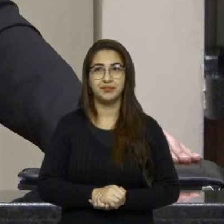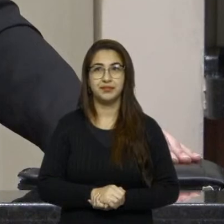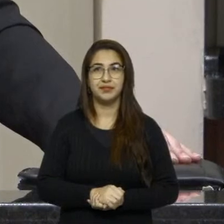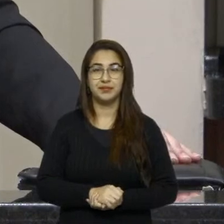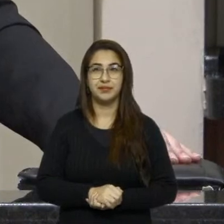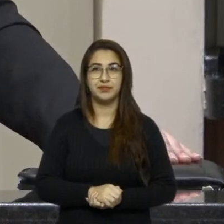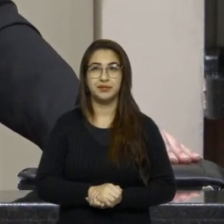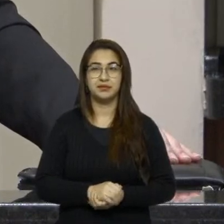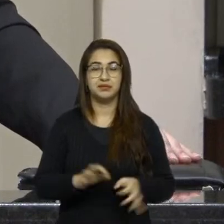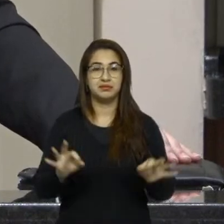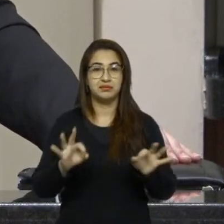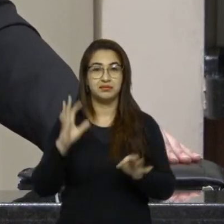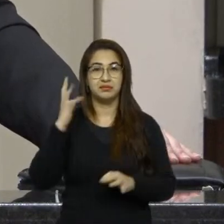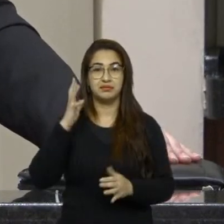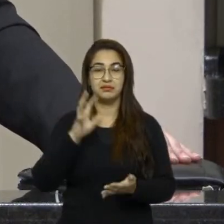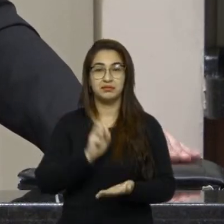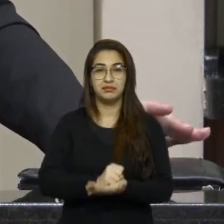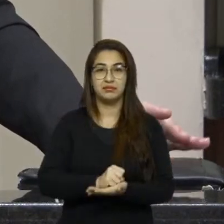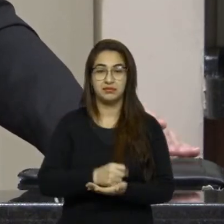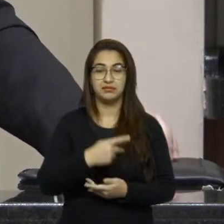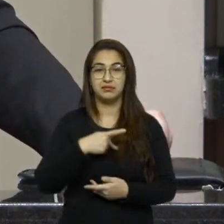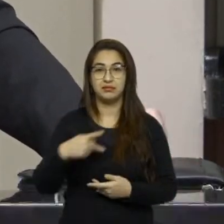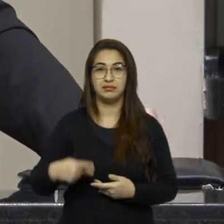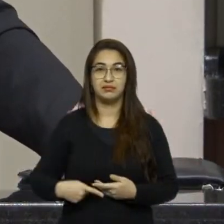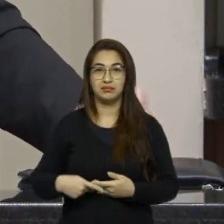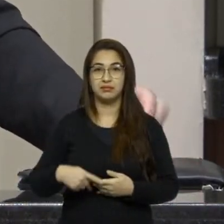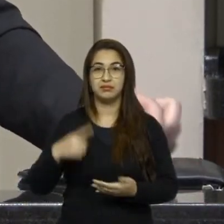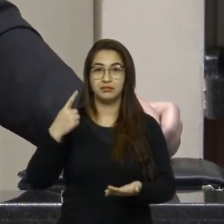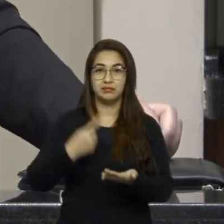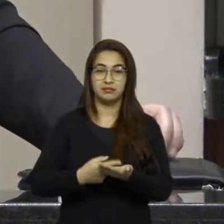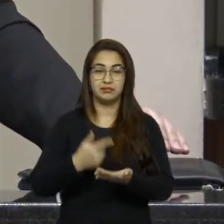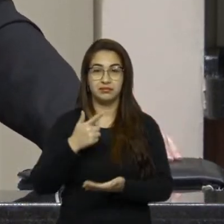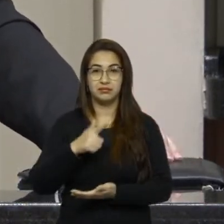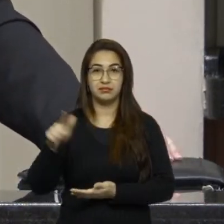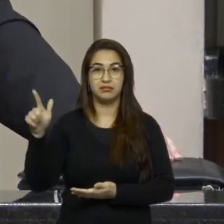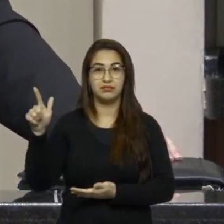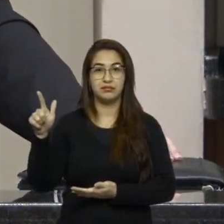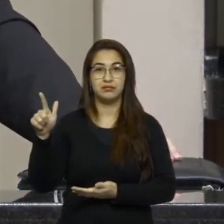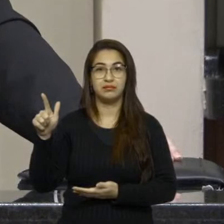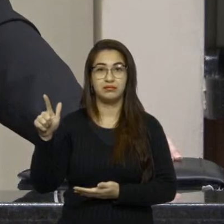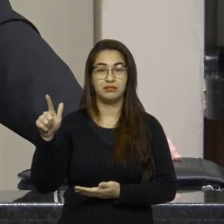Senhores, não havendo mais oradores inscritos, essa presidência convoca para a próxima